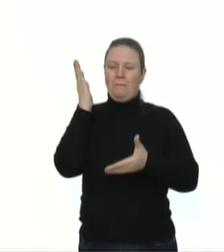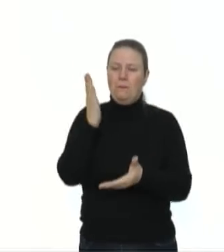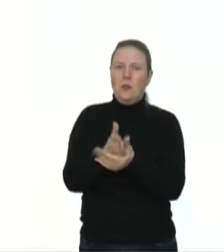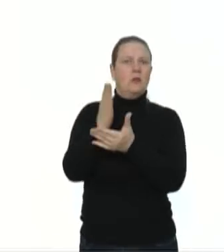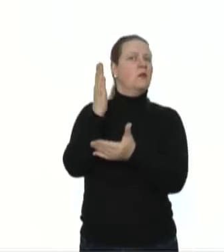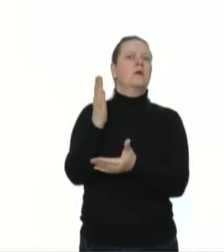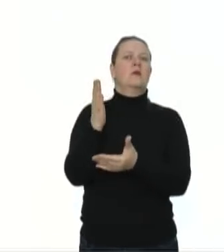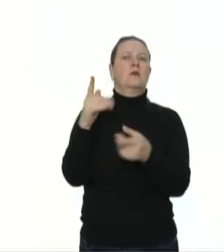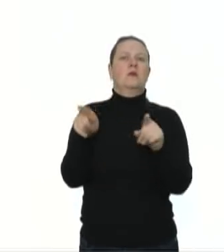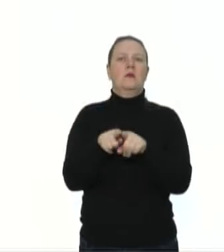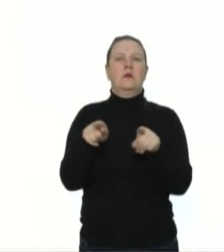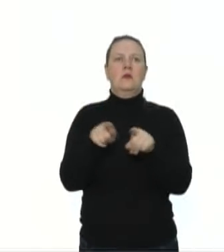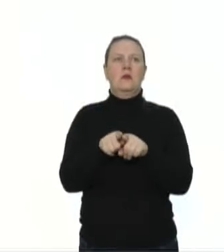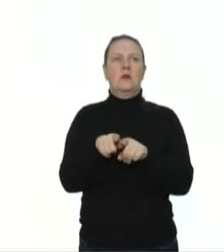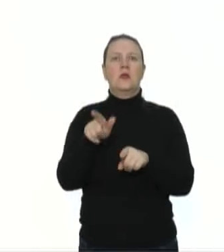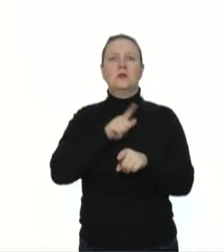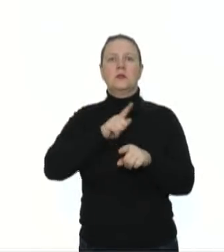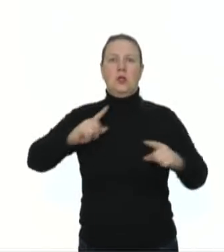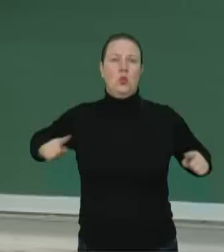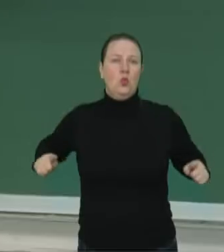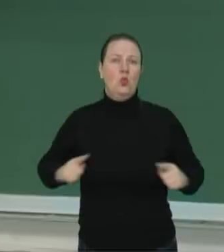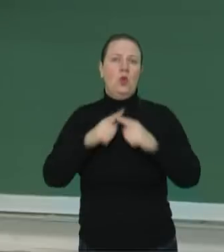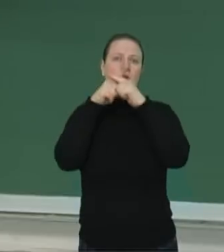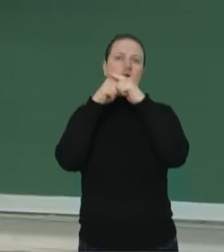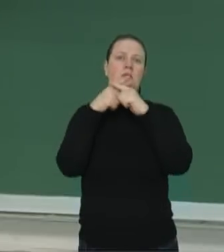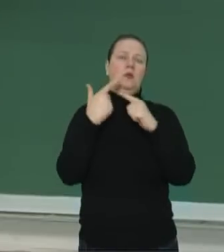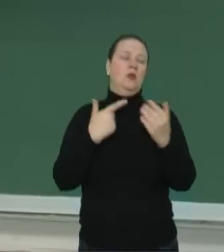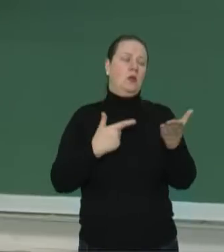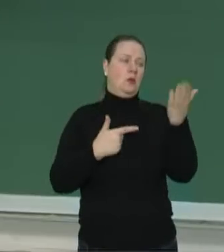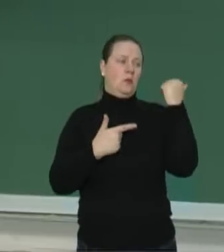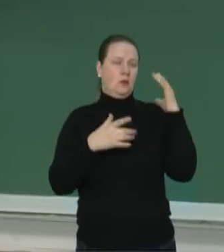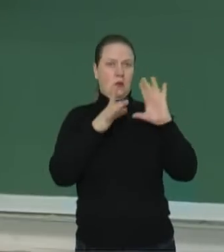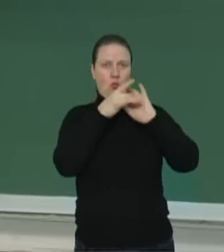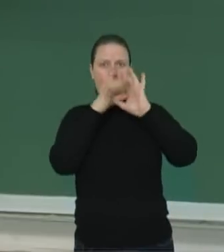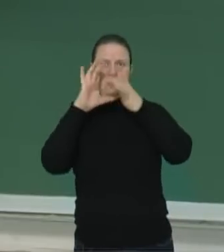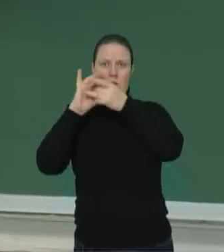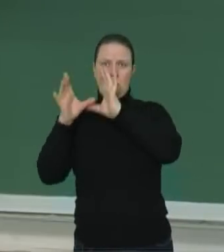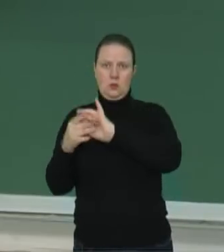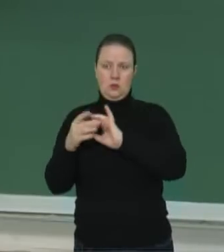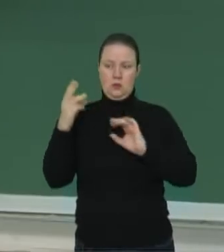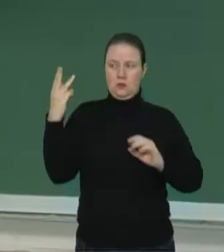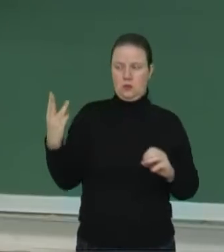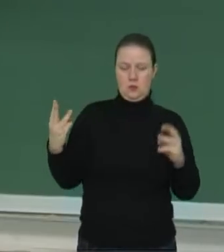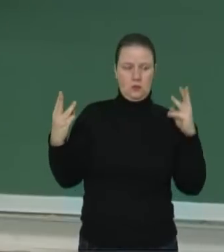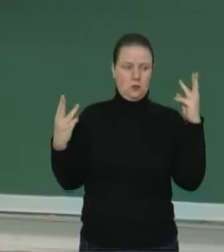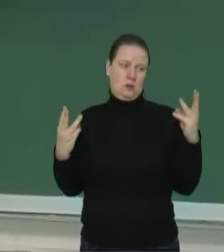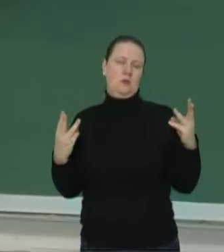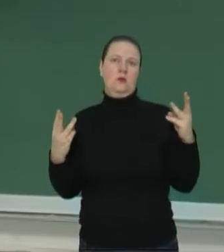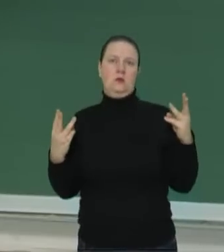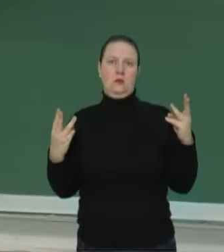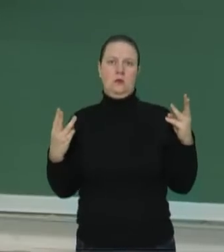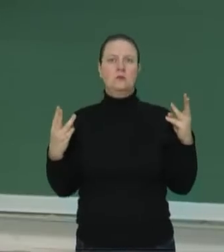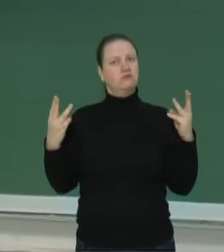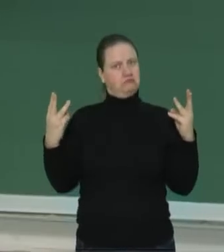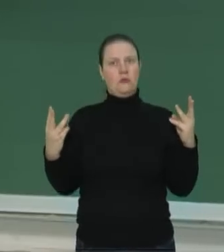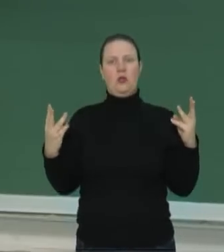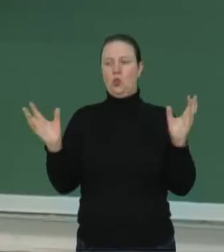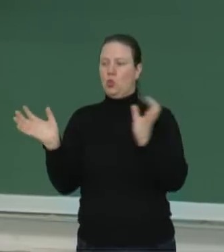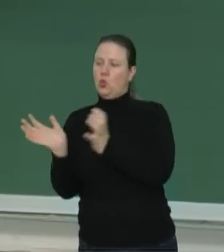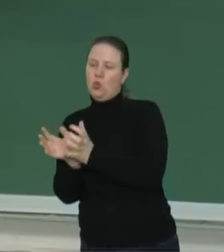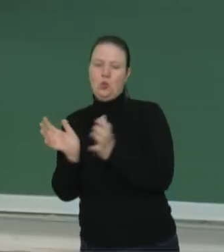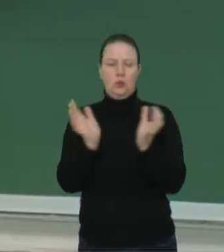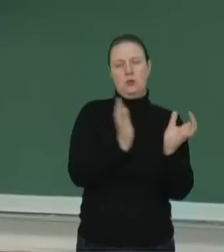quadra, inclusive houve um torneio na última Olimpíada de basquete 3x3. 3 jogadores contra 3